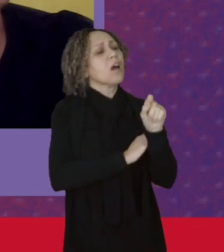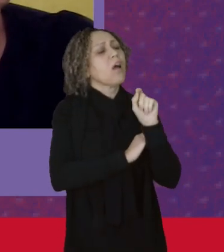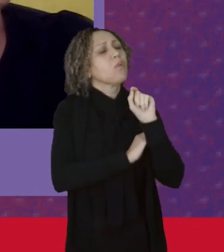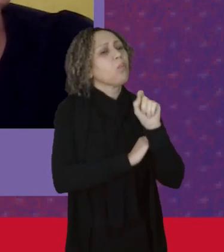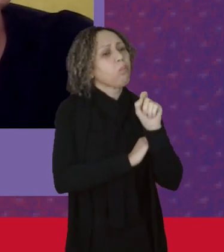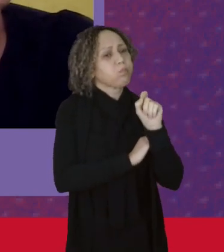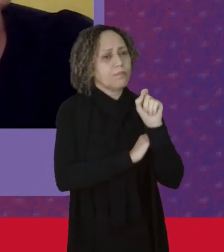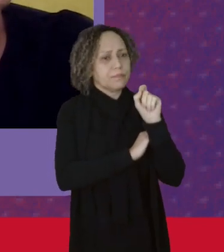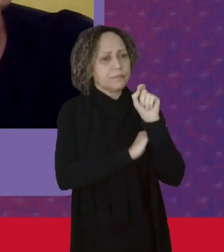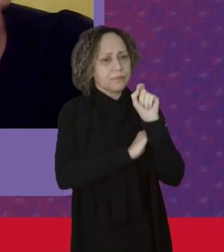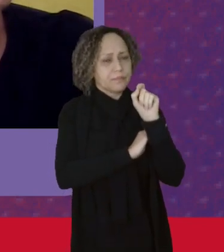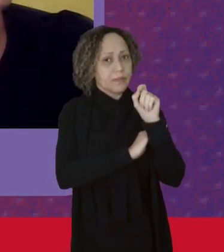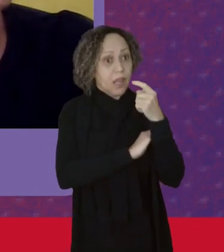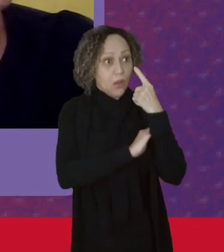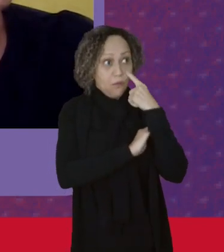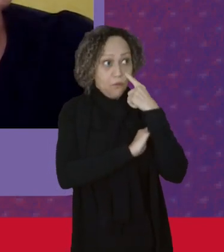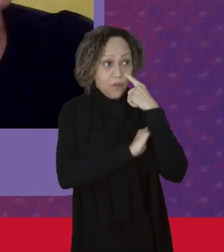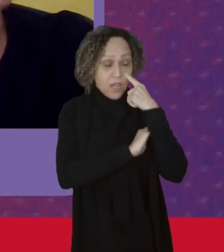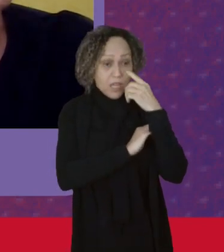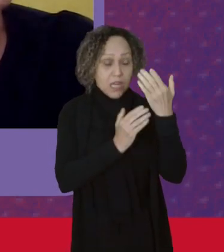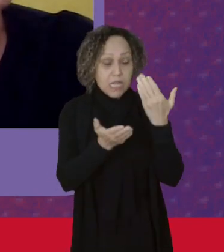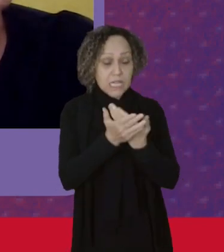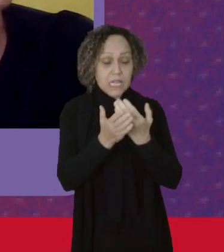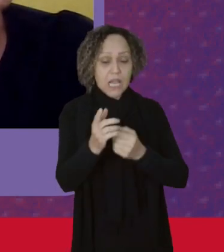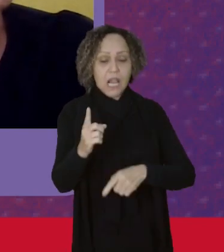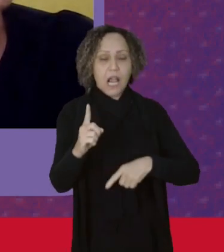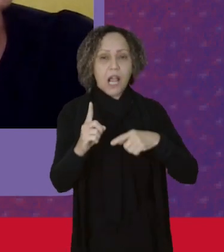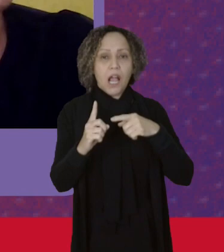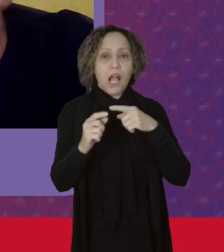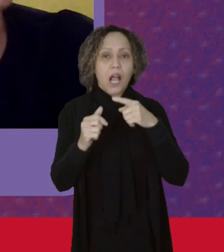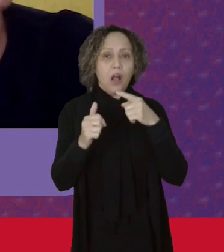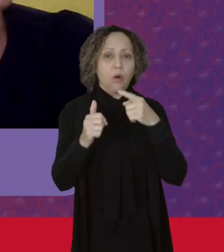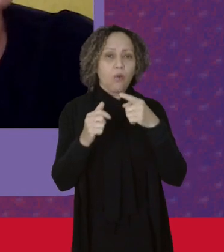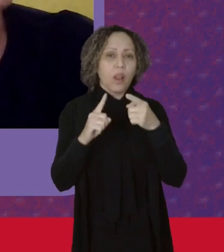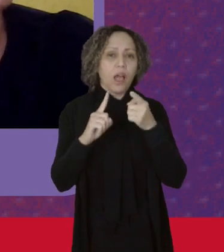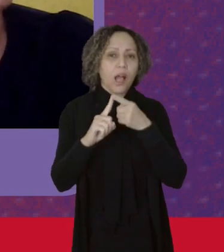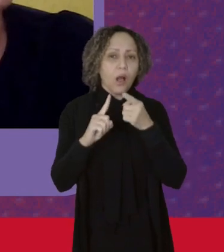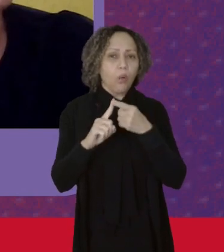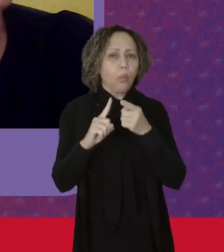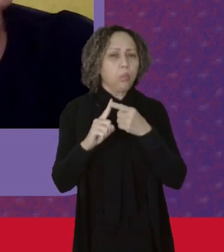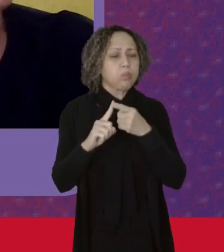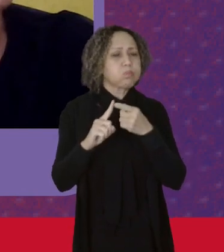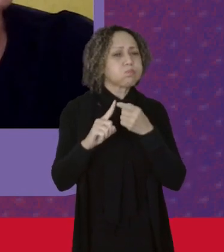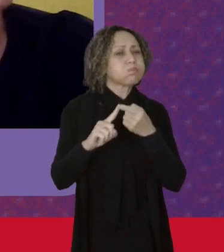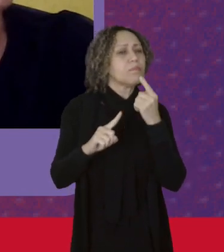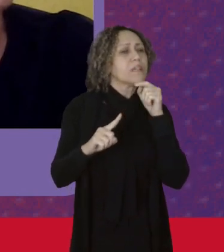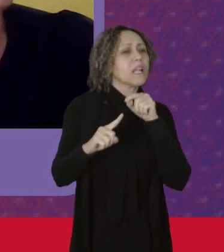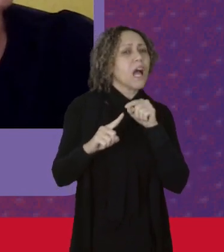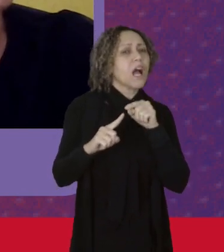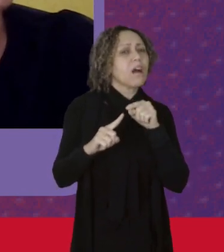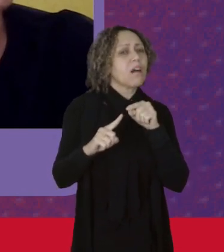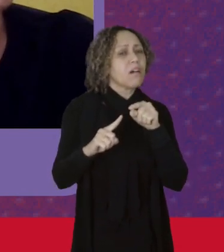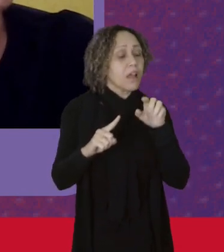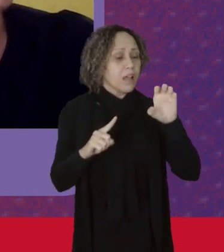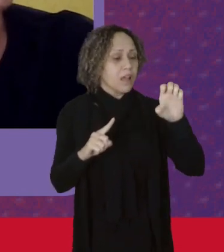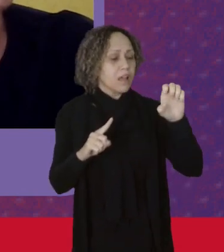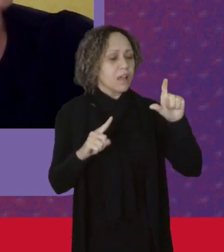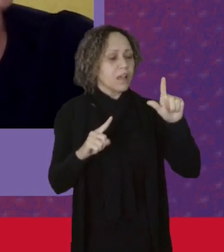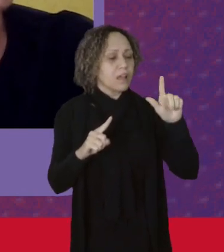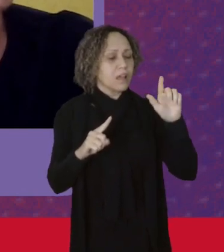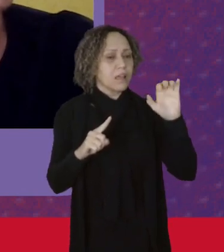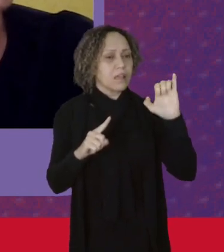que eu vi que na aula 1, a Eliane mostrou que a gente tem concepções de saúde da mulher